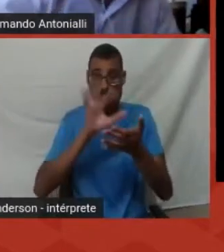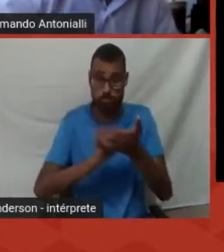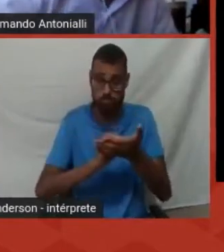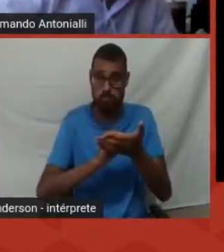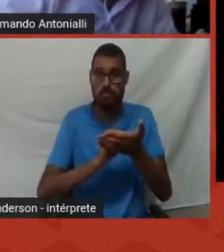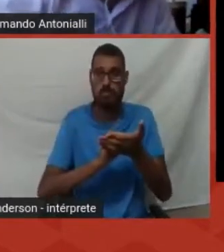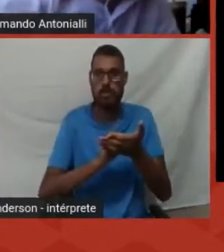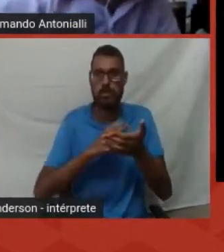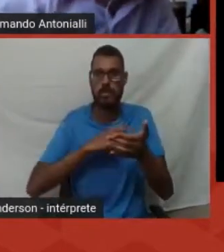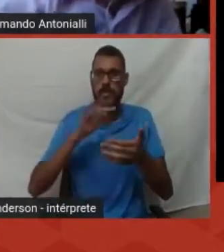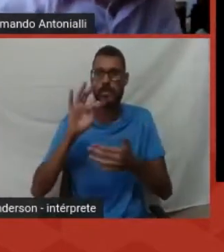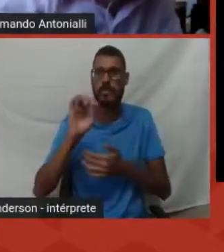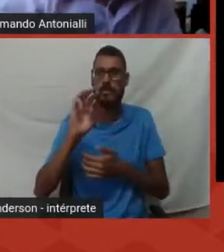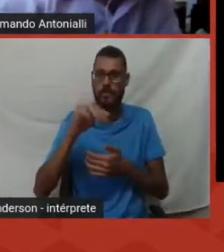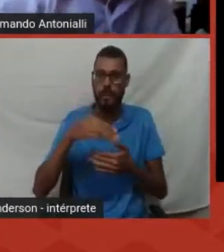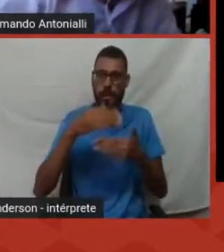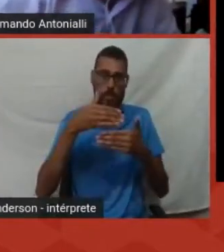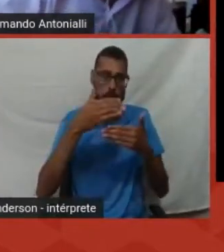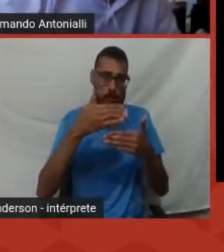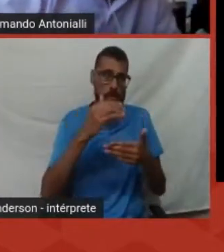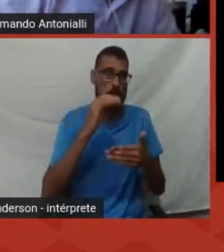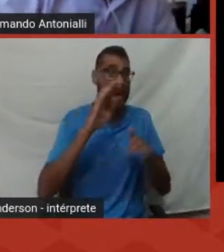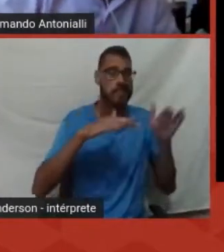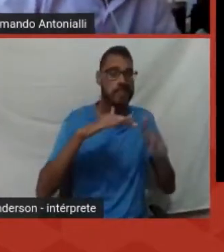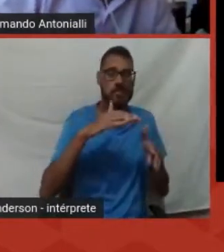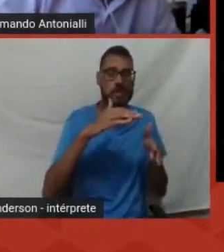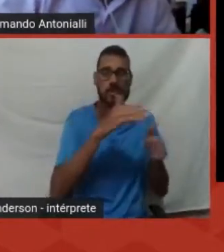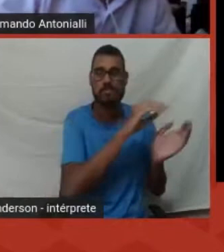caixa de entrada, dá uma olhada na sua caixa anti-spam.